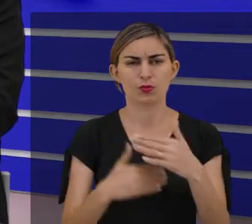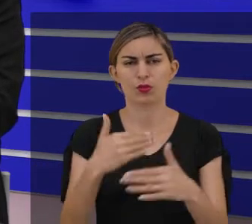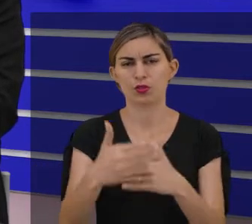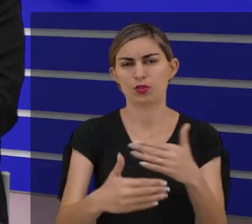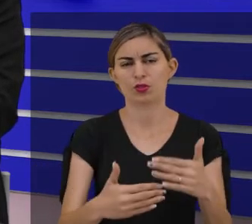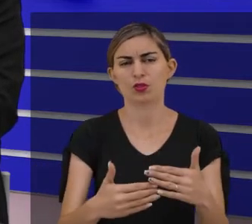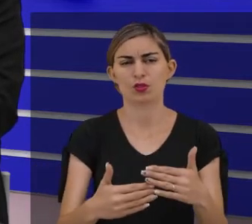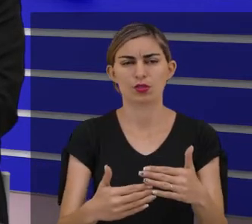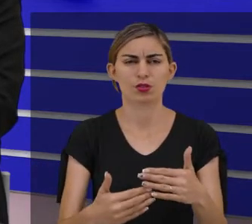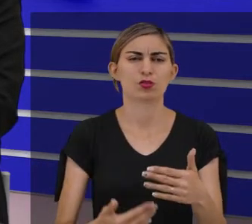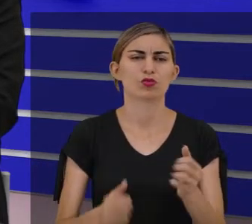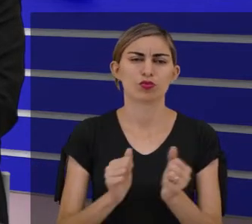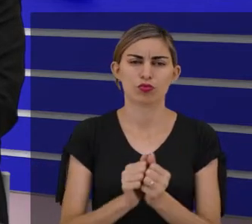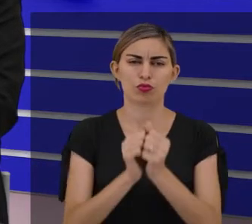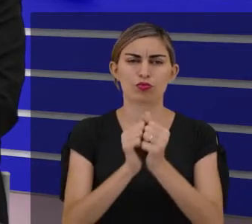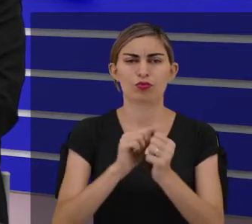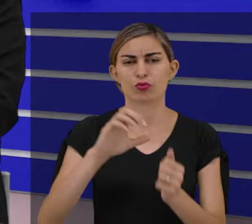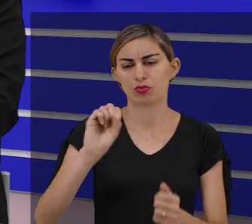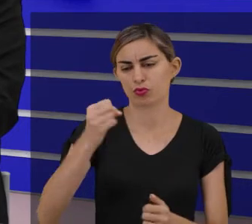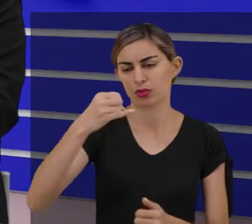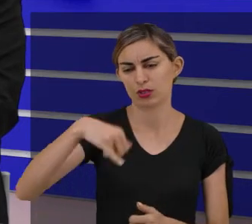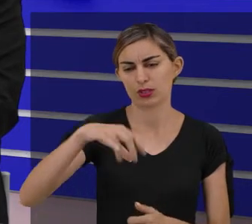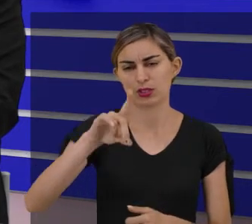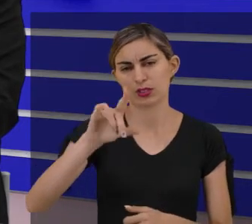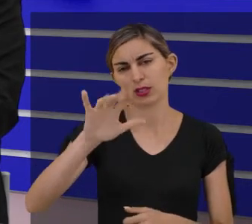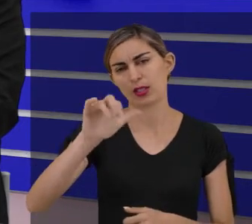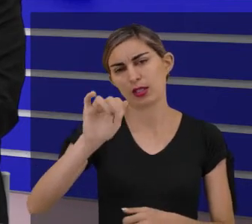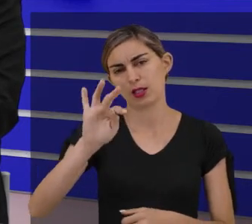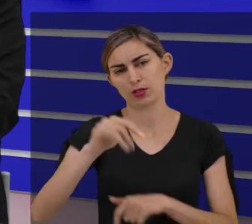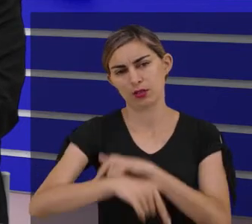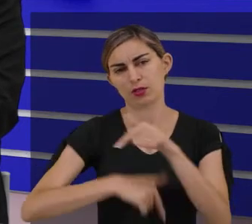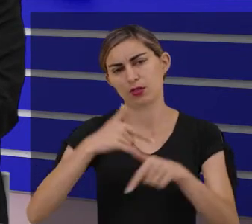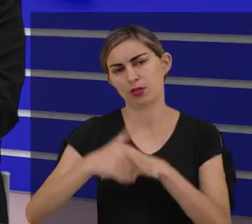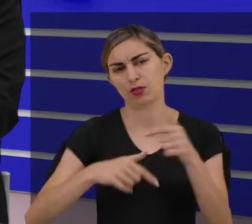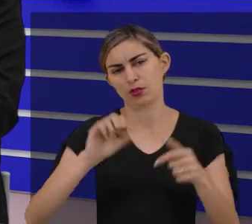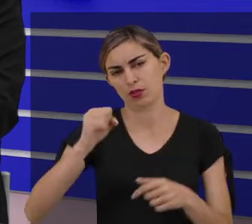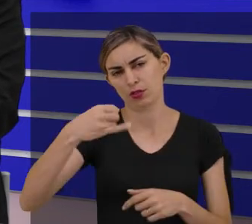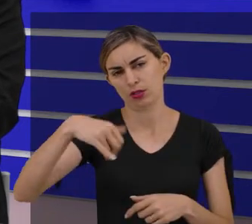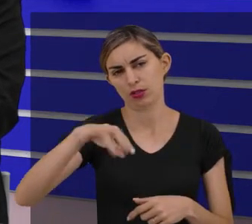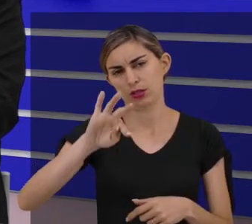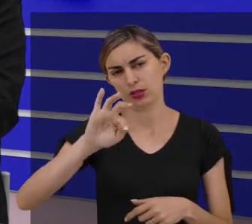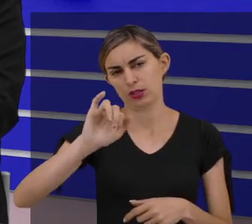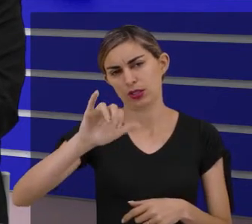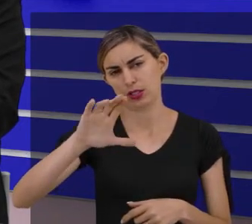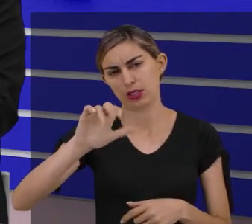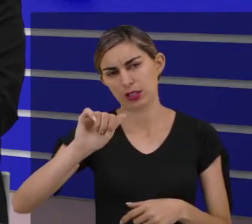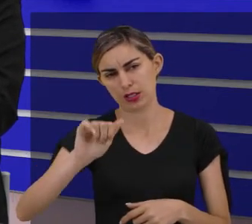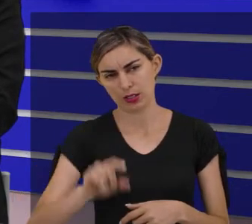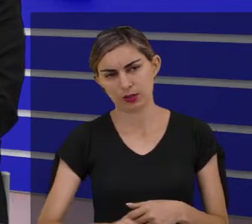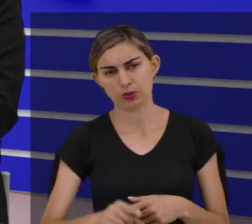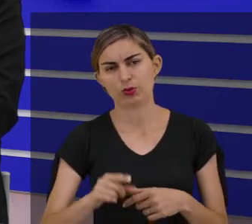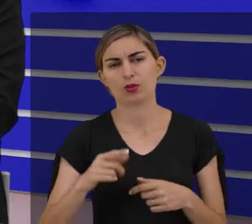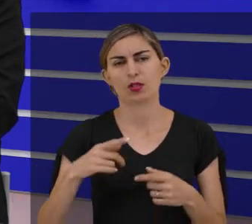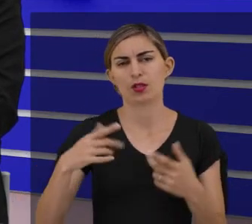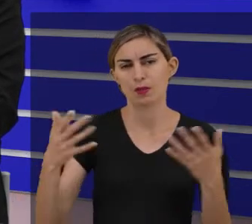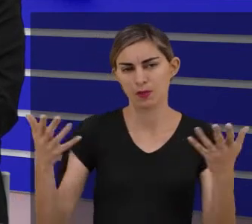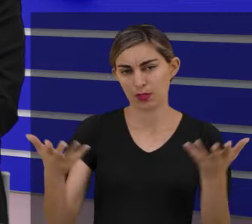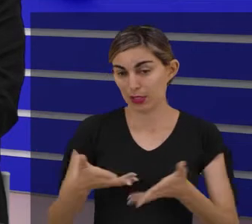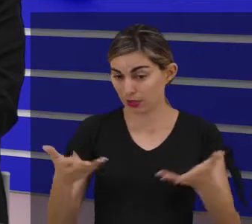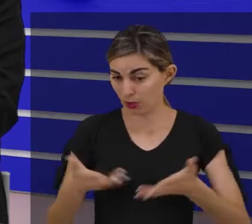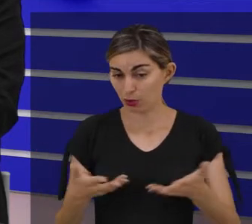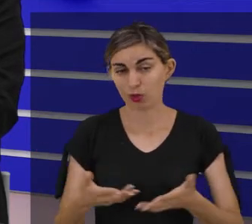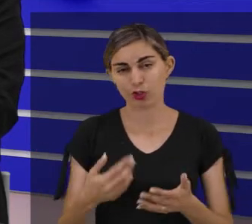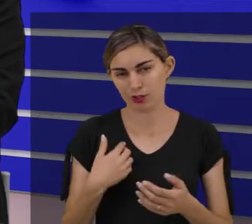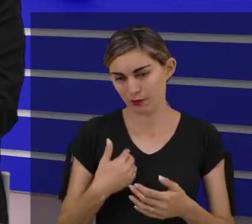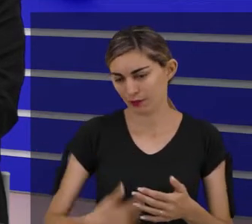processo de mediação junto aos sindicatos trabalhistas e aos sindicatos patronais. Mas agora nós